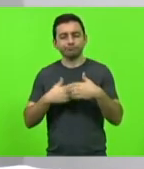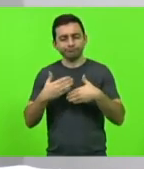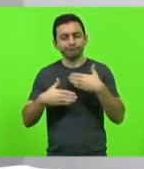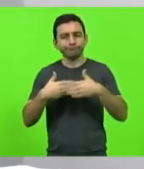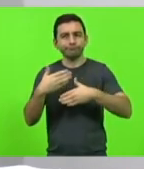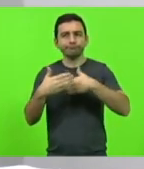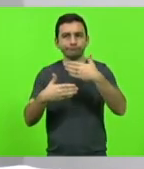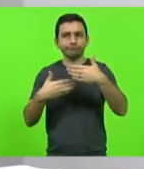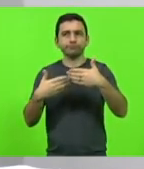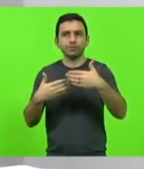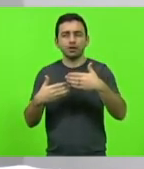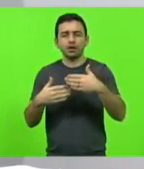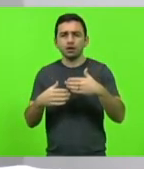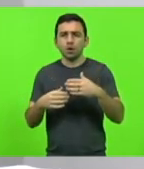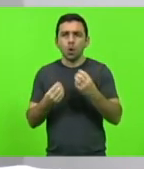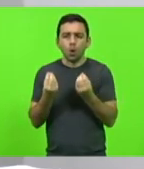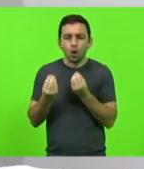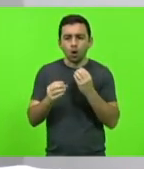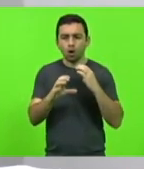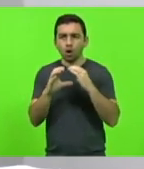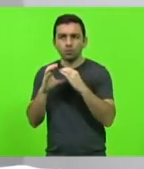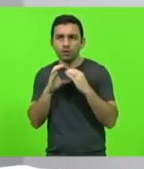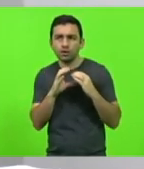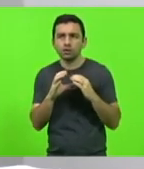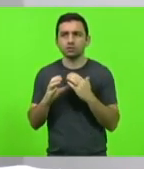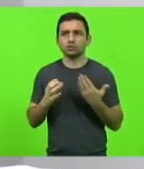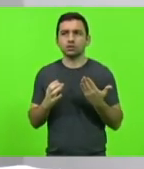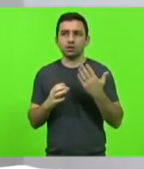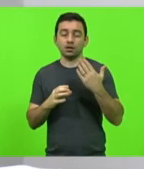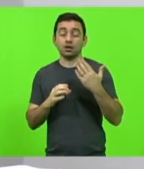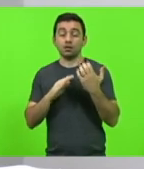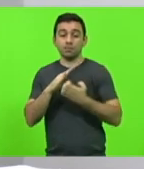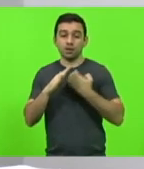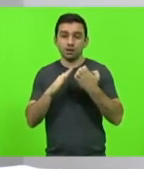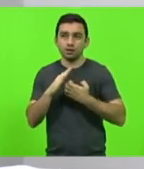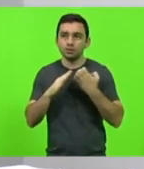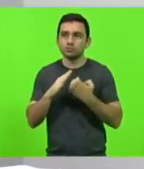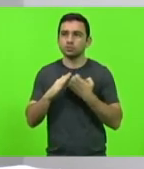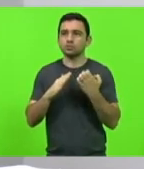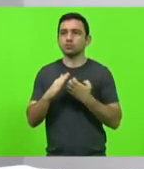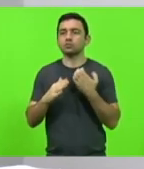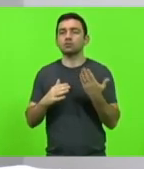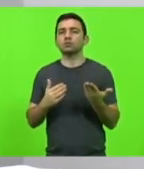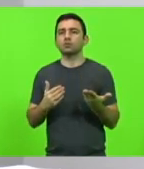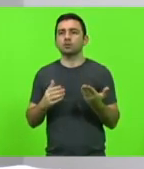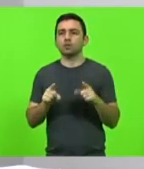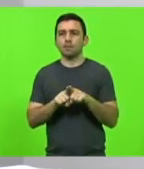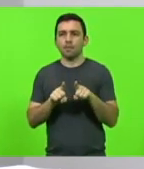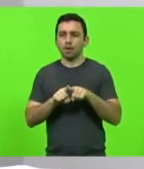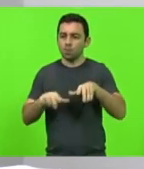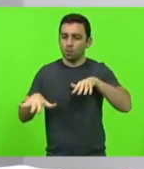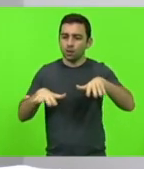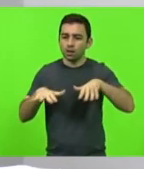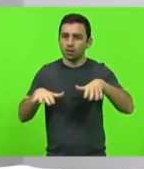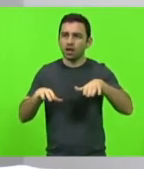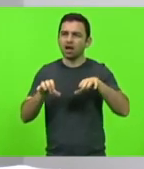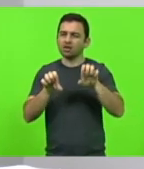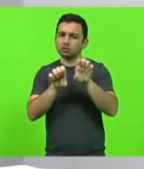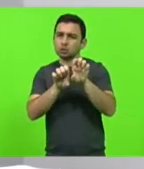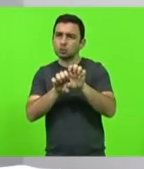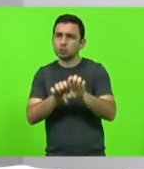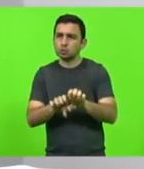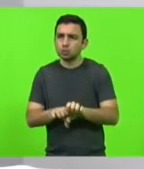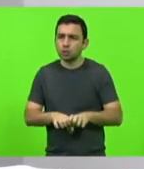as formas de comunicação as empresas e o mercado de trabalho a mobilidade urbana arquitetura e